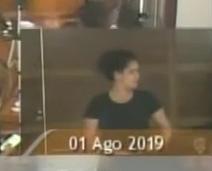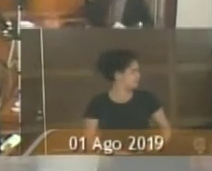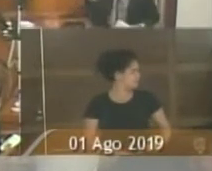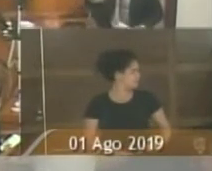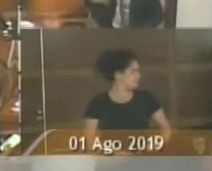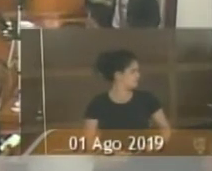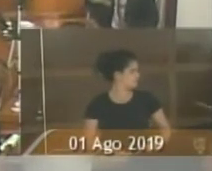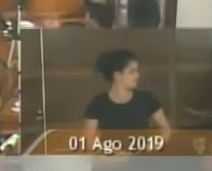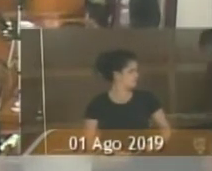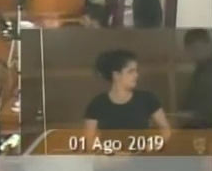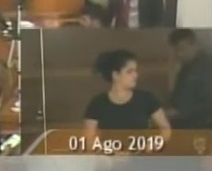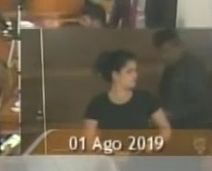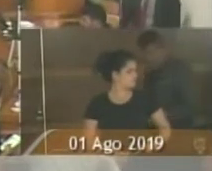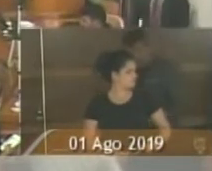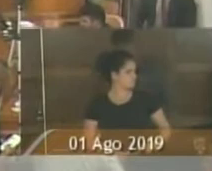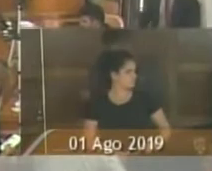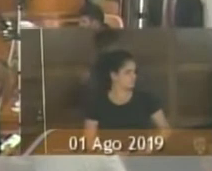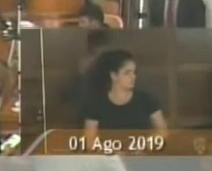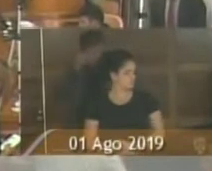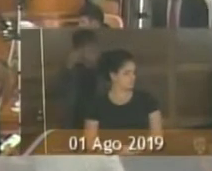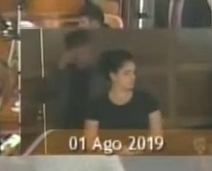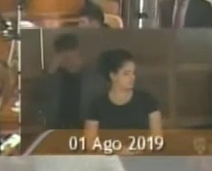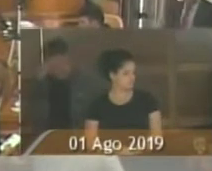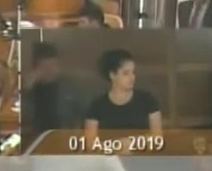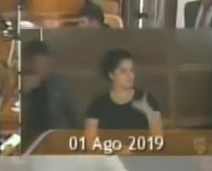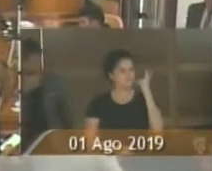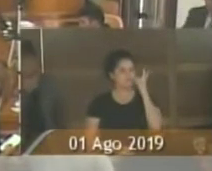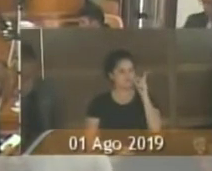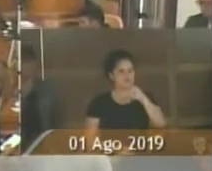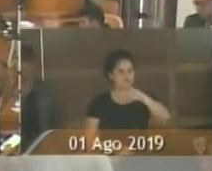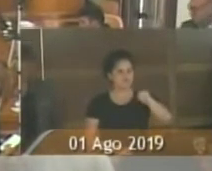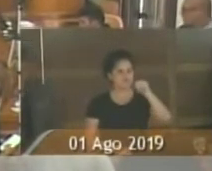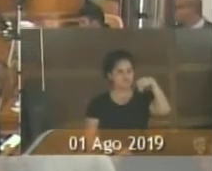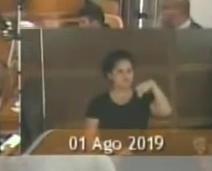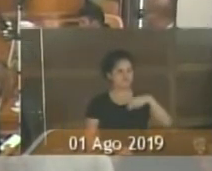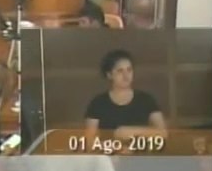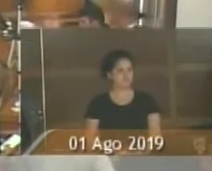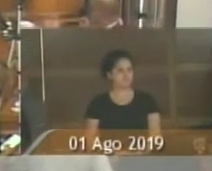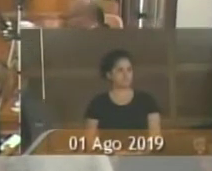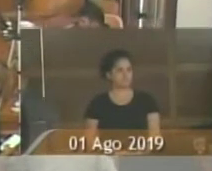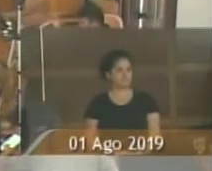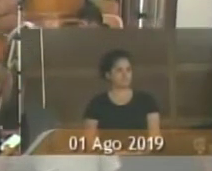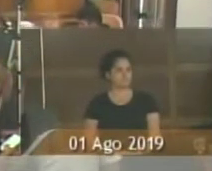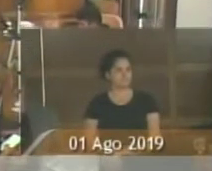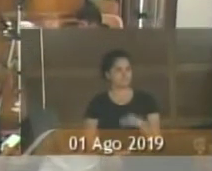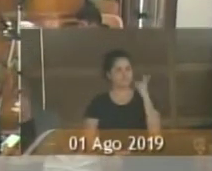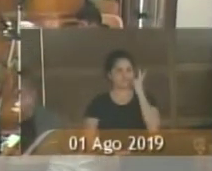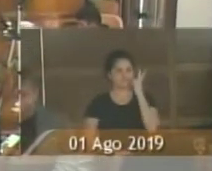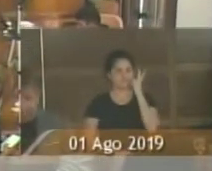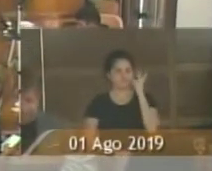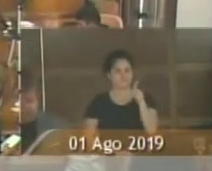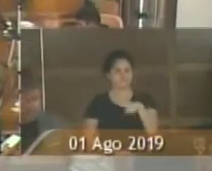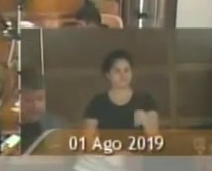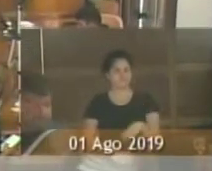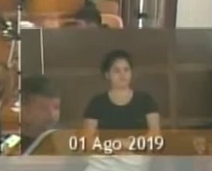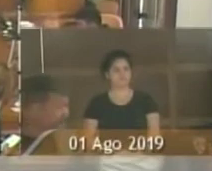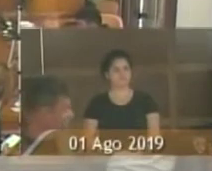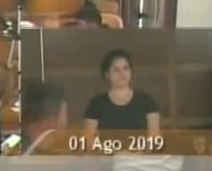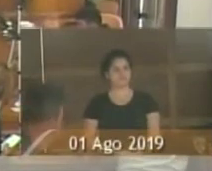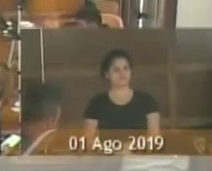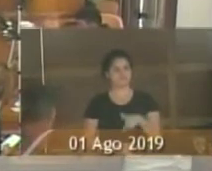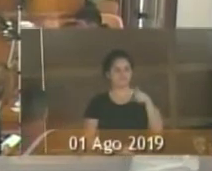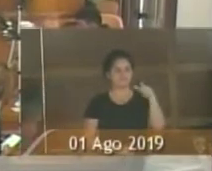Senhor presidente, até para fazer uma parte aqui, por favor. Vereador Jean, pode se encaminhar, o vereador Zé Augusto para falar da fala. Vereador